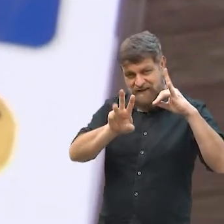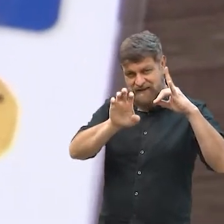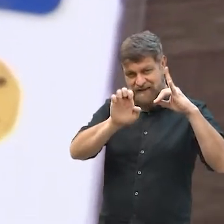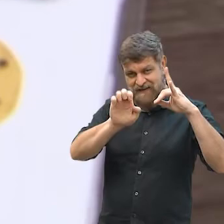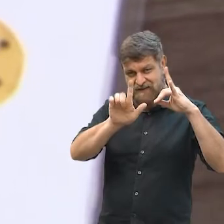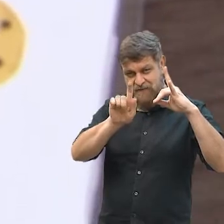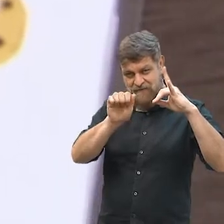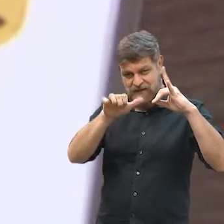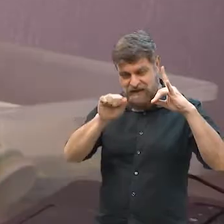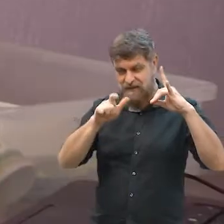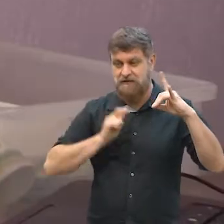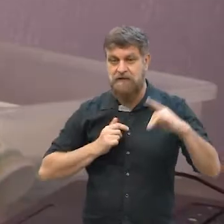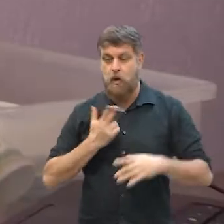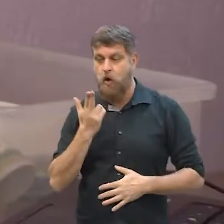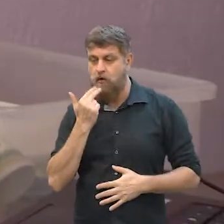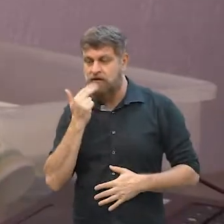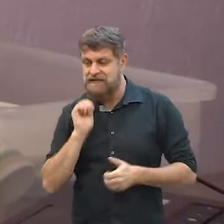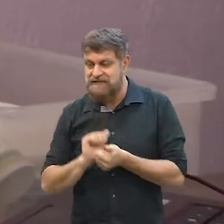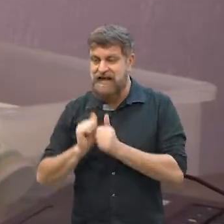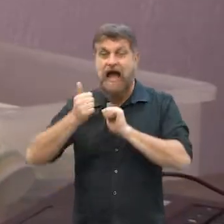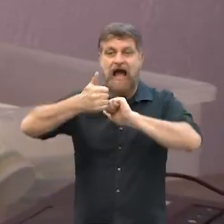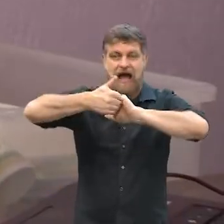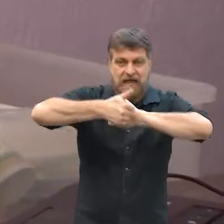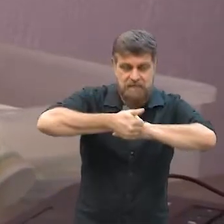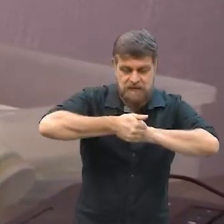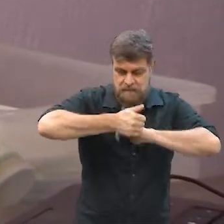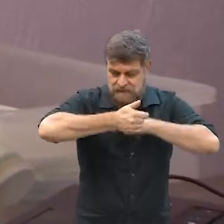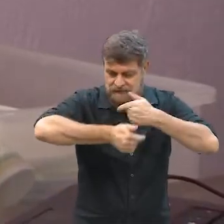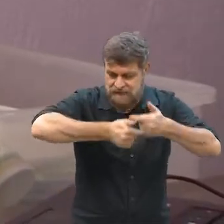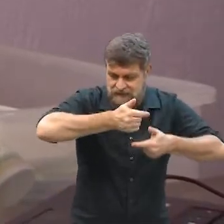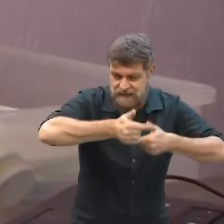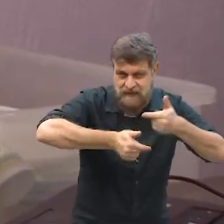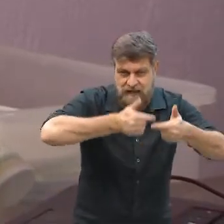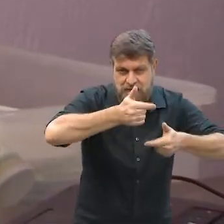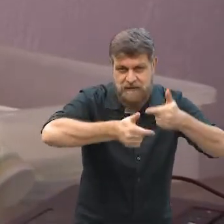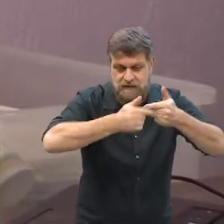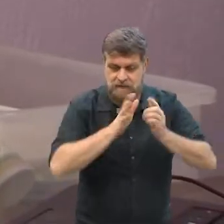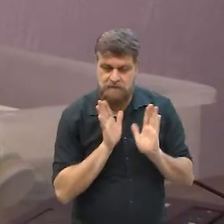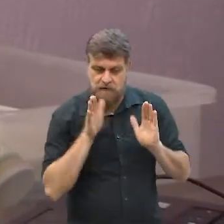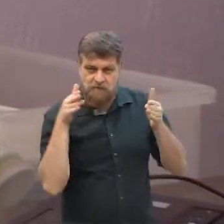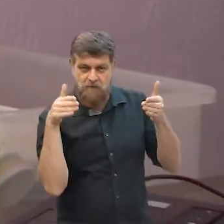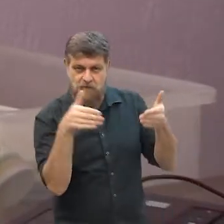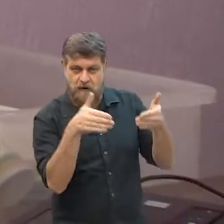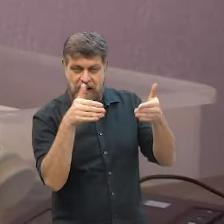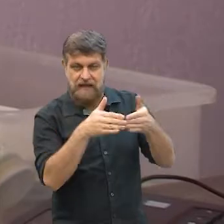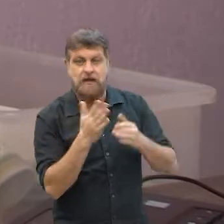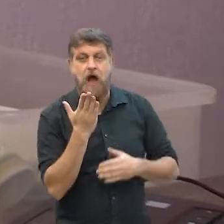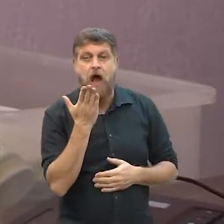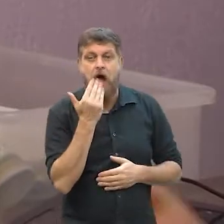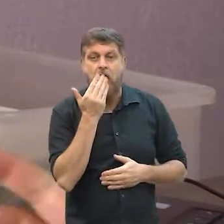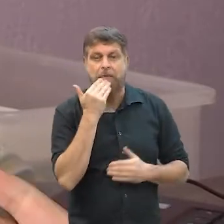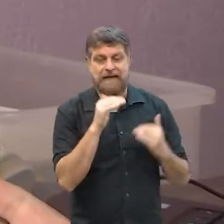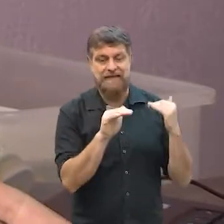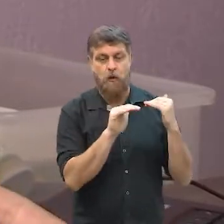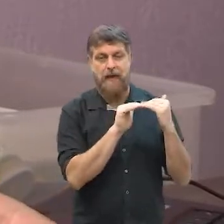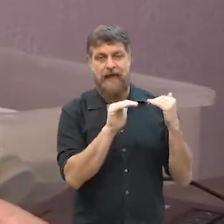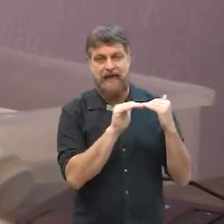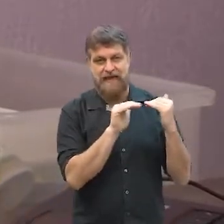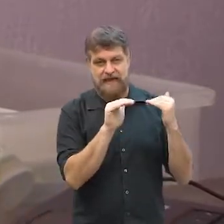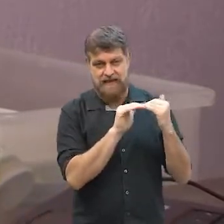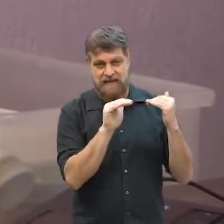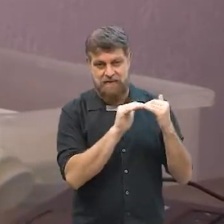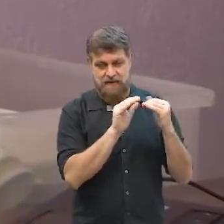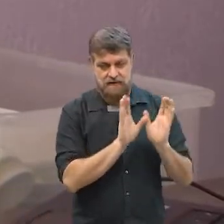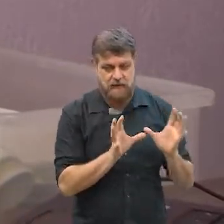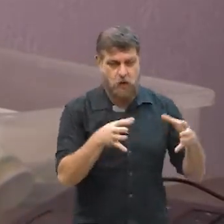a todas essas mudanças e trabalhando em cima de uma alimentação equilibrada, mesmo